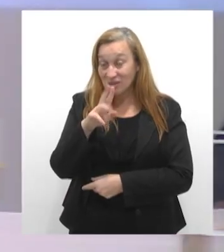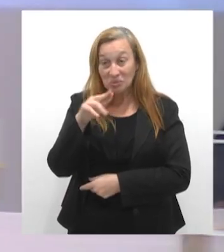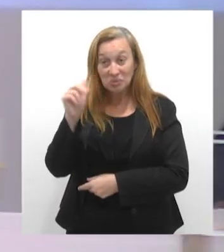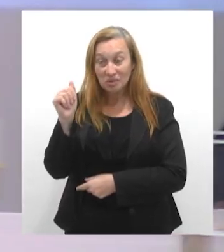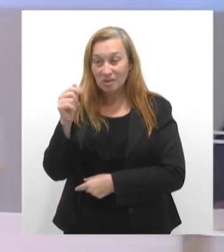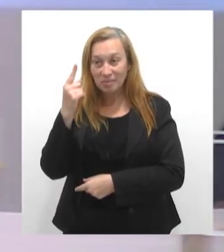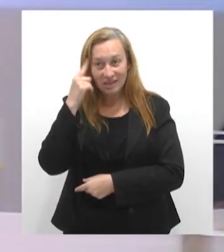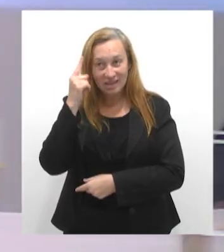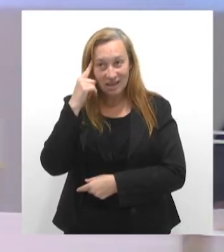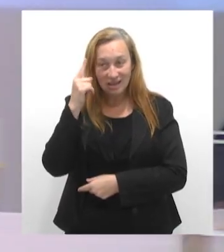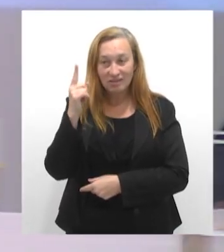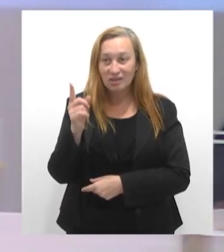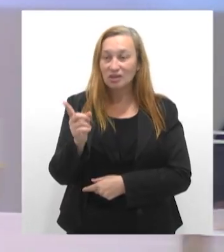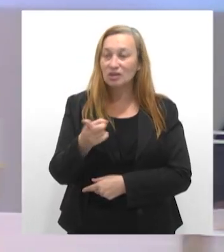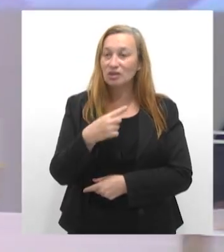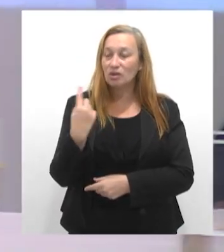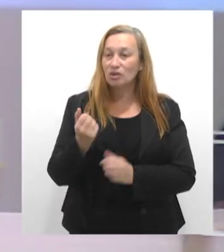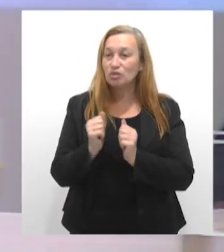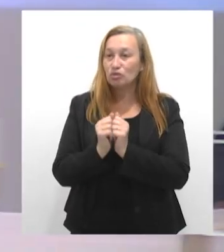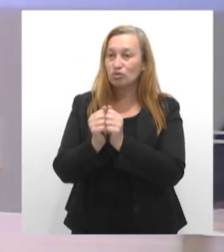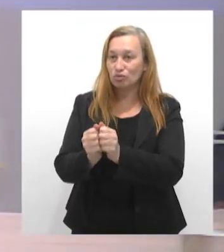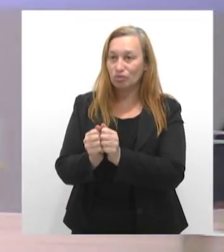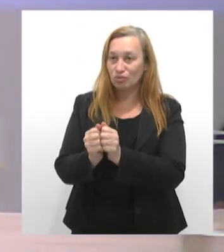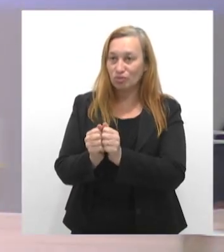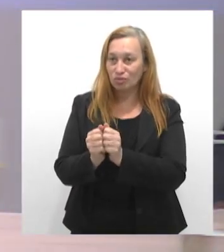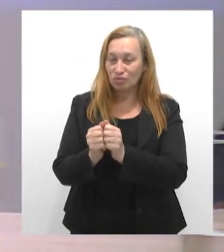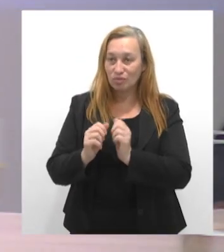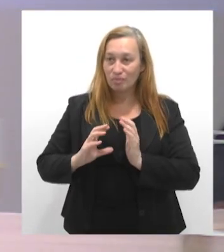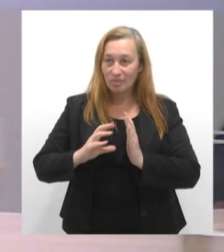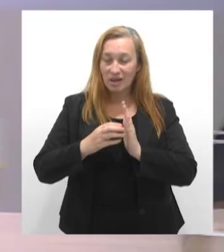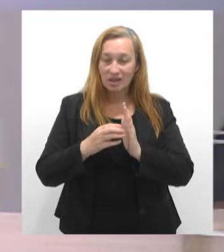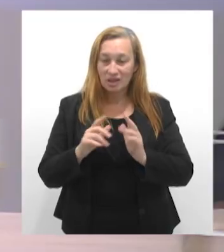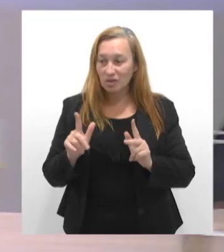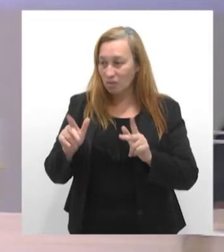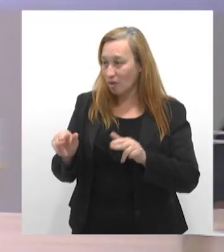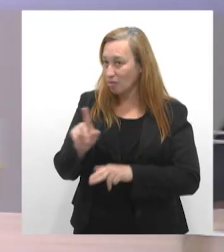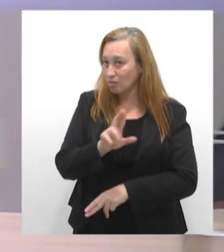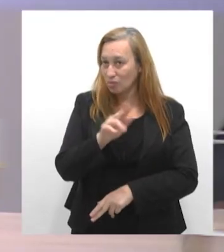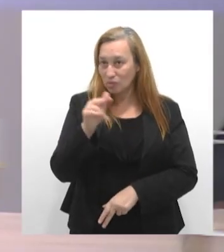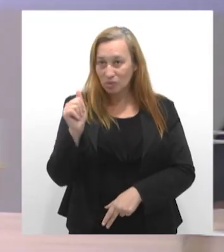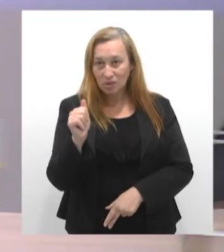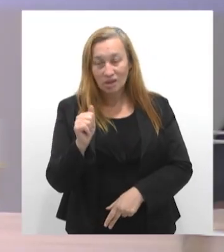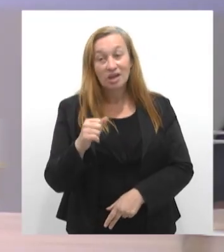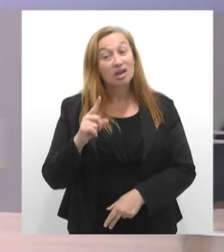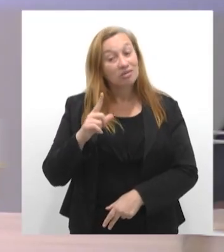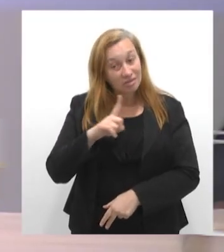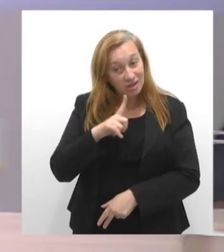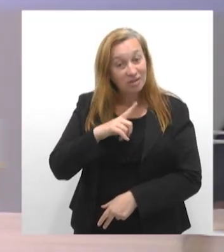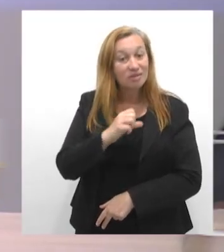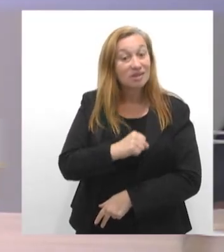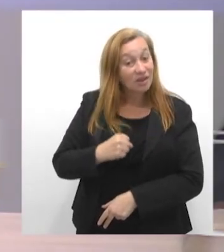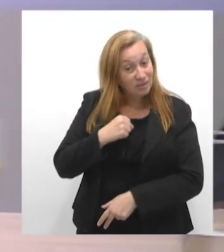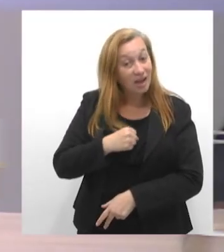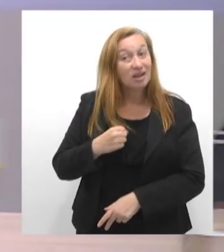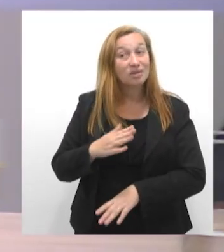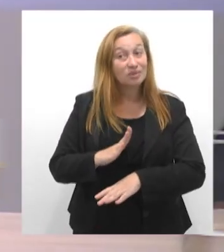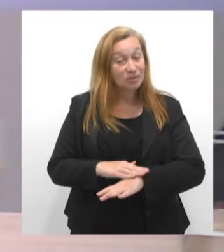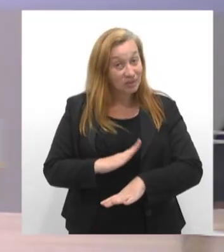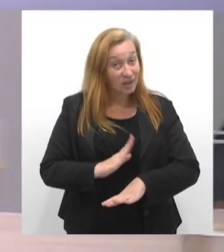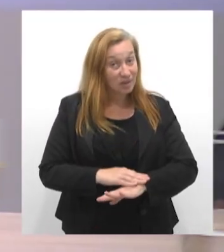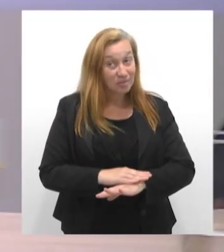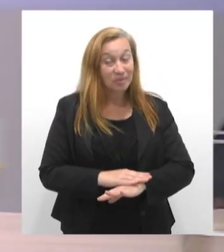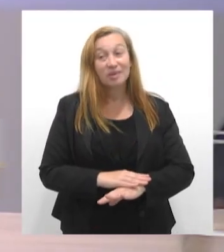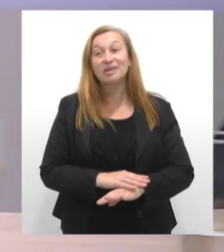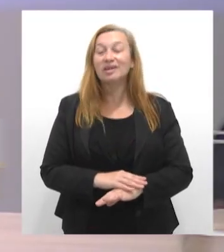sociais-democratas. E digo isso com satisfação, porque eu tenho saudade do tempo